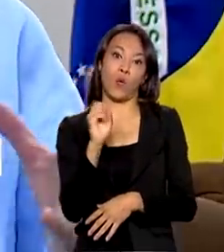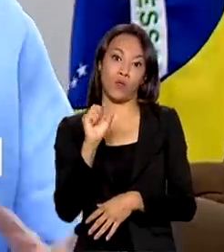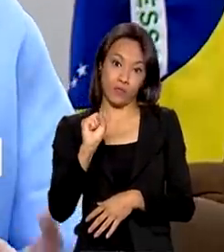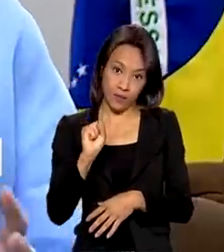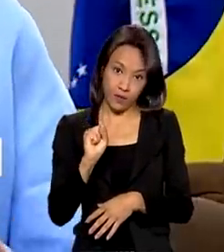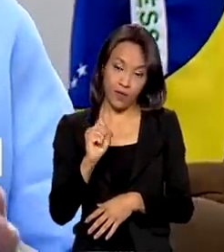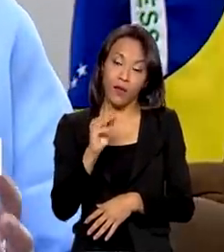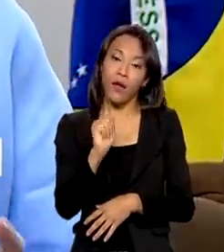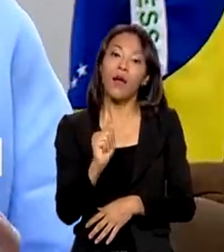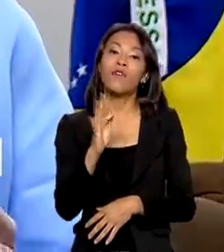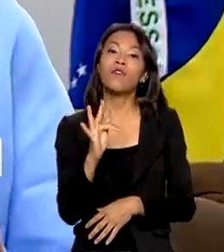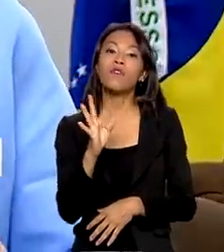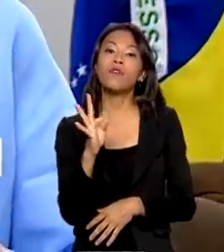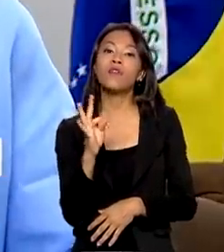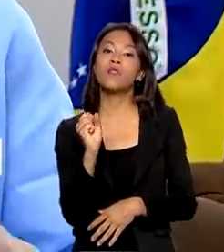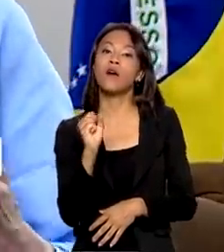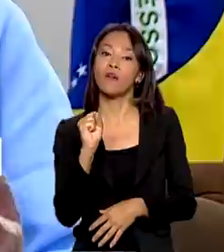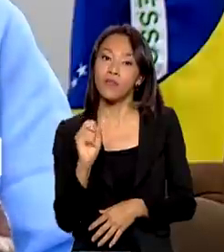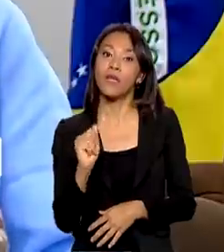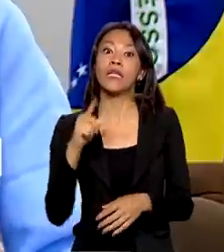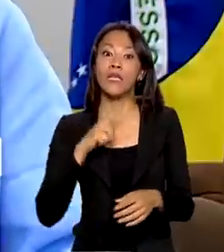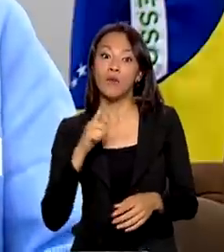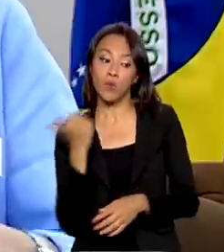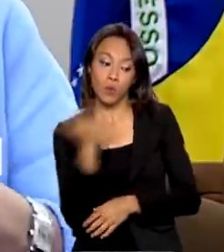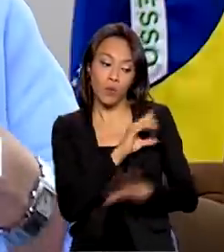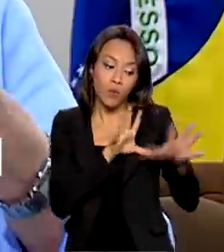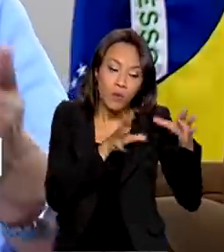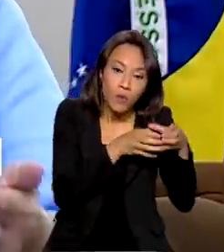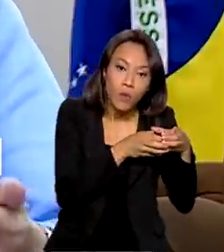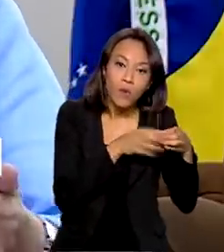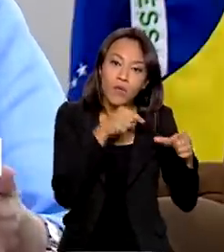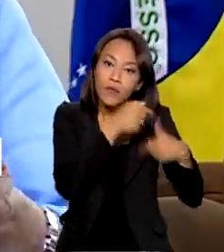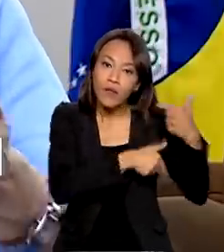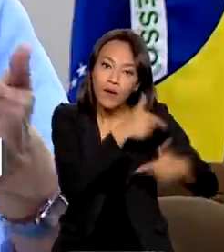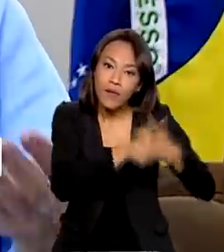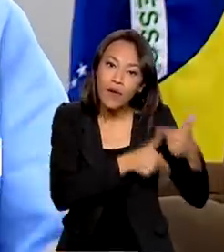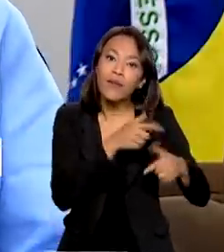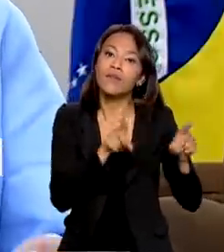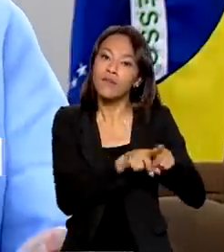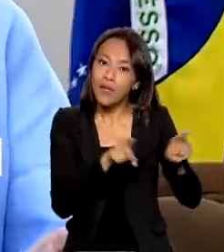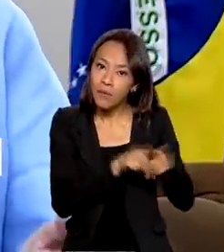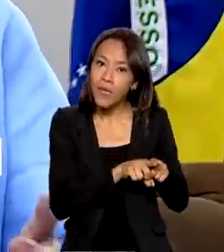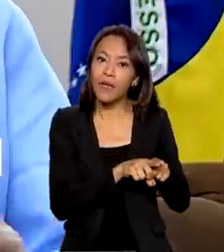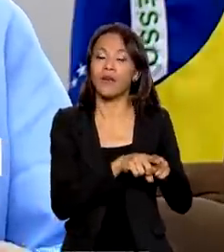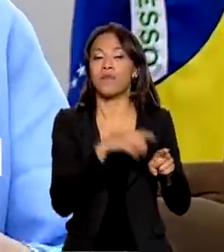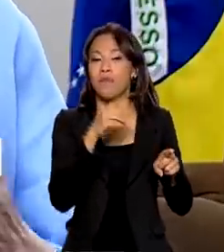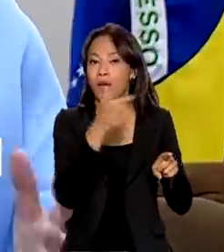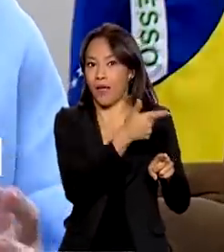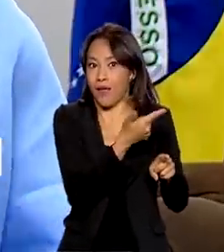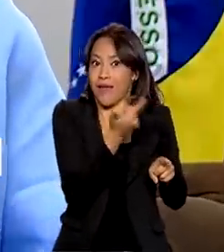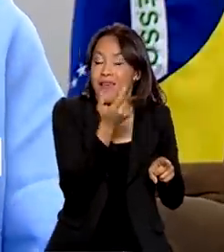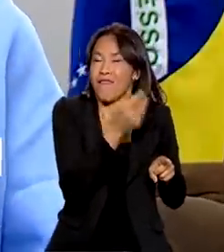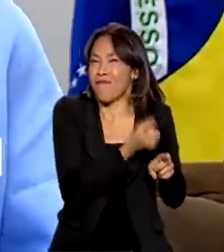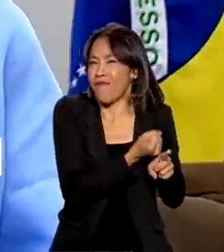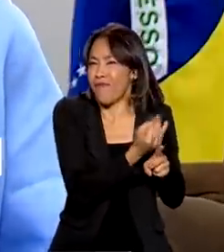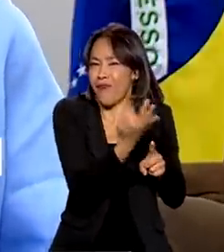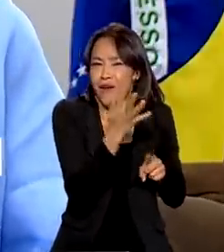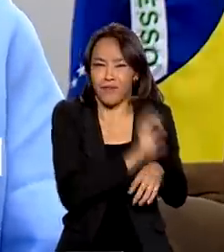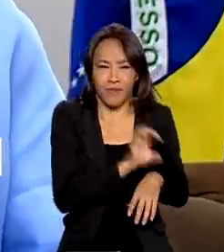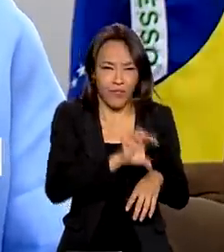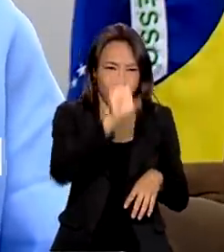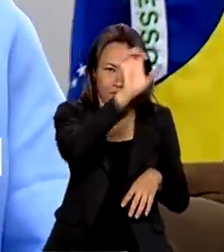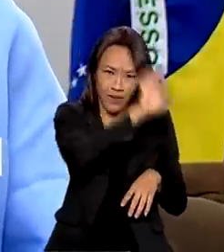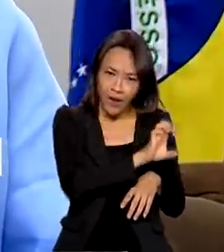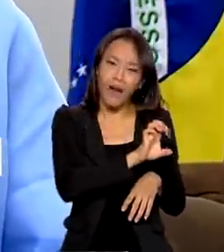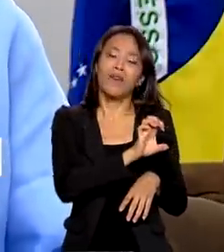e nós já temos um segundo bloco trabalhando para ficar livre também sem vacinação vários estados